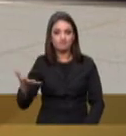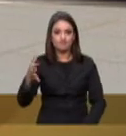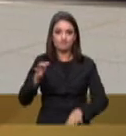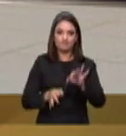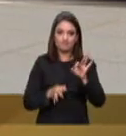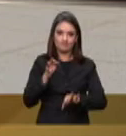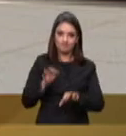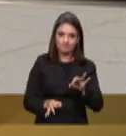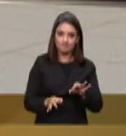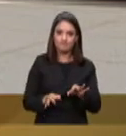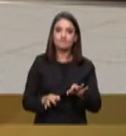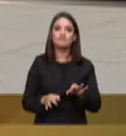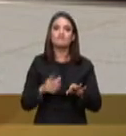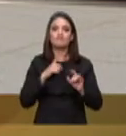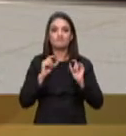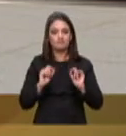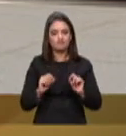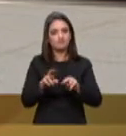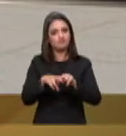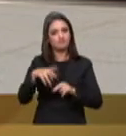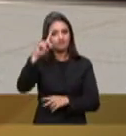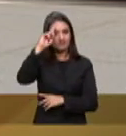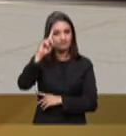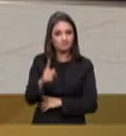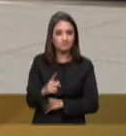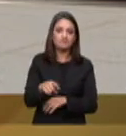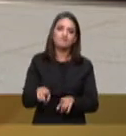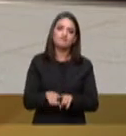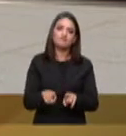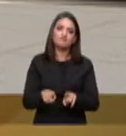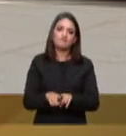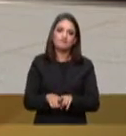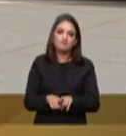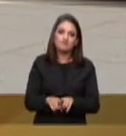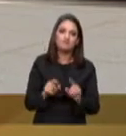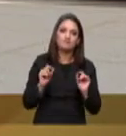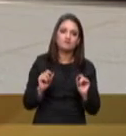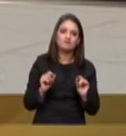constitucionalidade, com ênfase nos âmbitos da autoridade e na definição